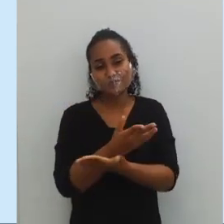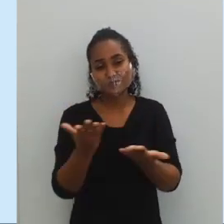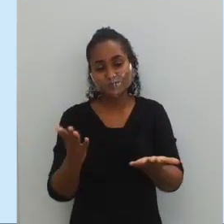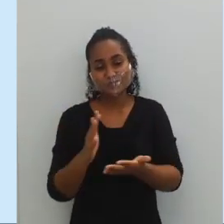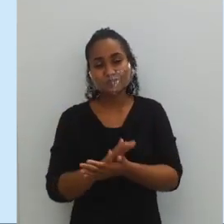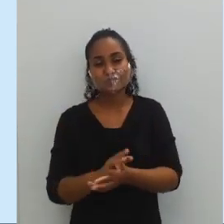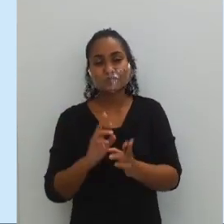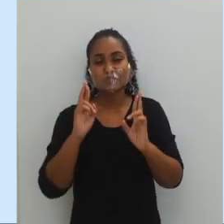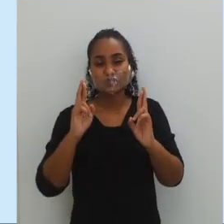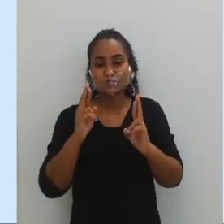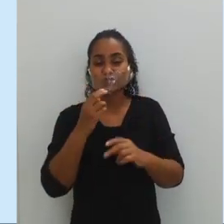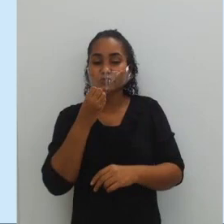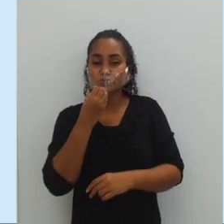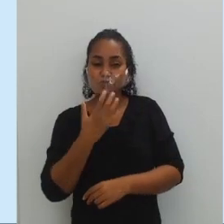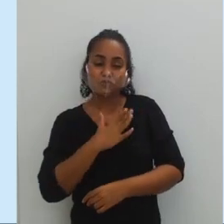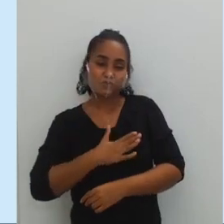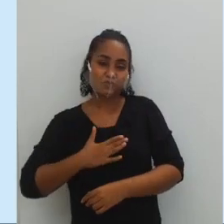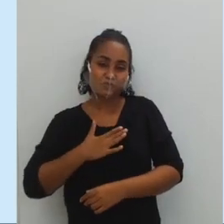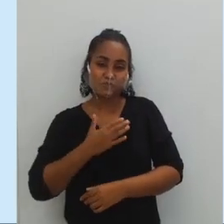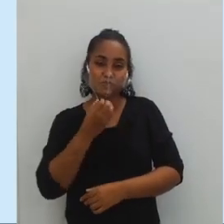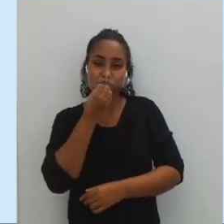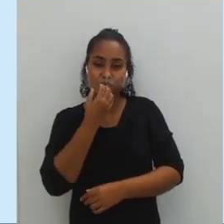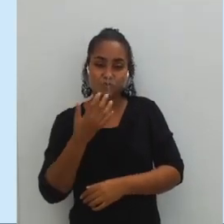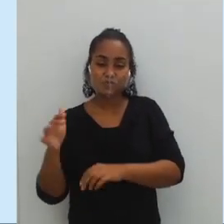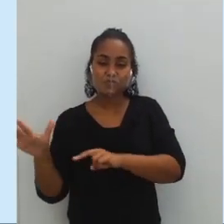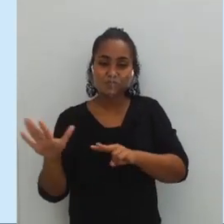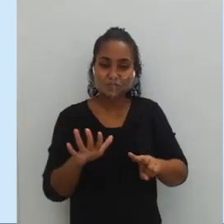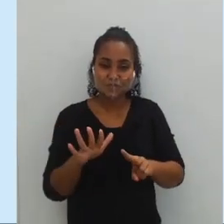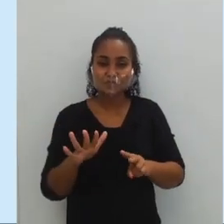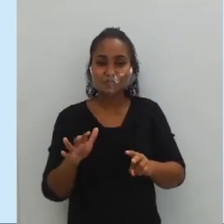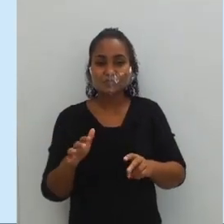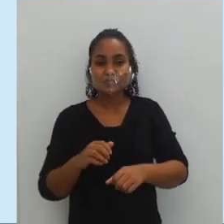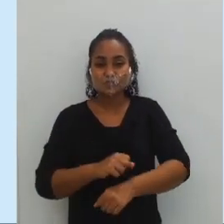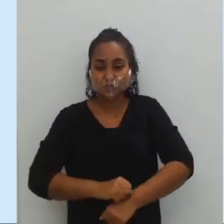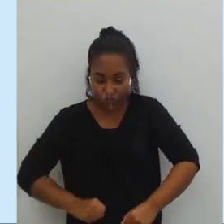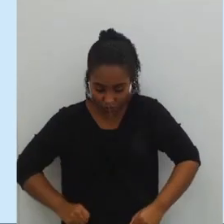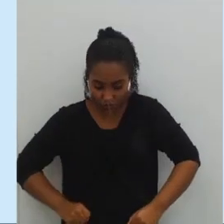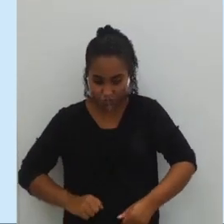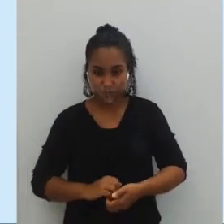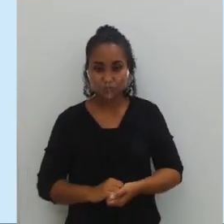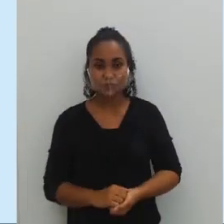responder a vocês. Espero que tenham gostado, uma ótima semana e os